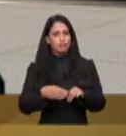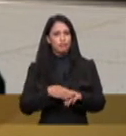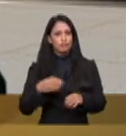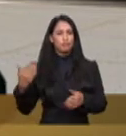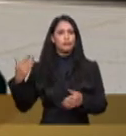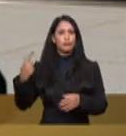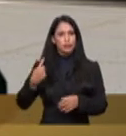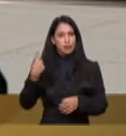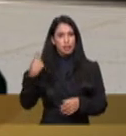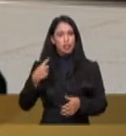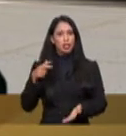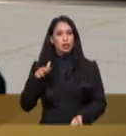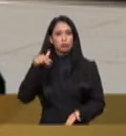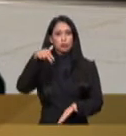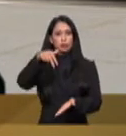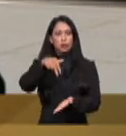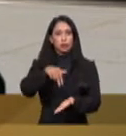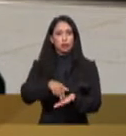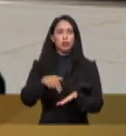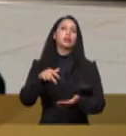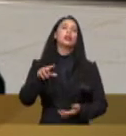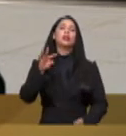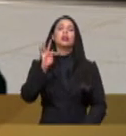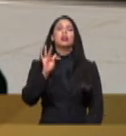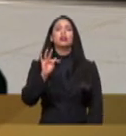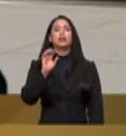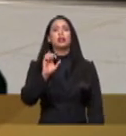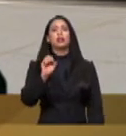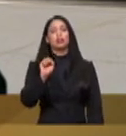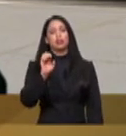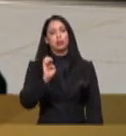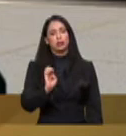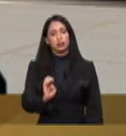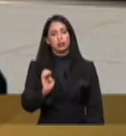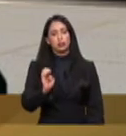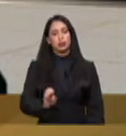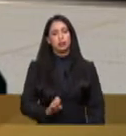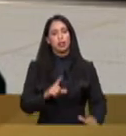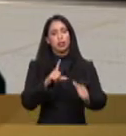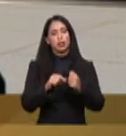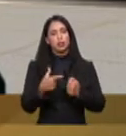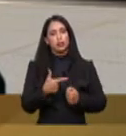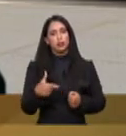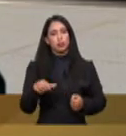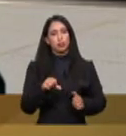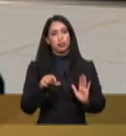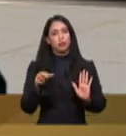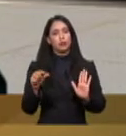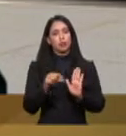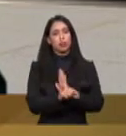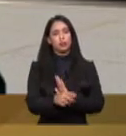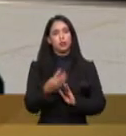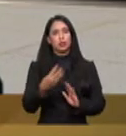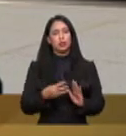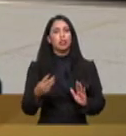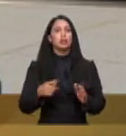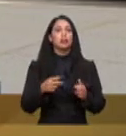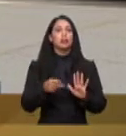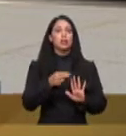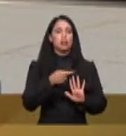anos estiveram ali à frente do tribunal. Artigo 29, parágrafo 3º da Resolução